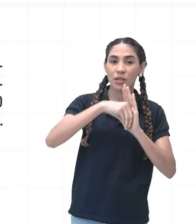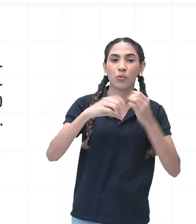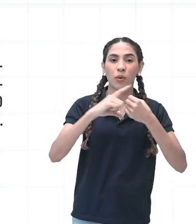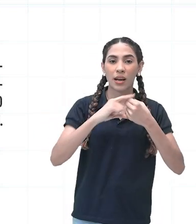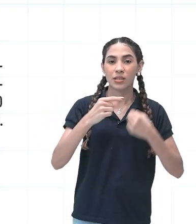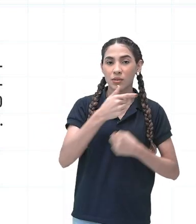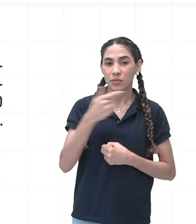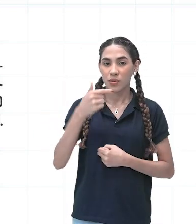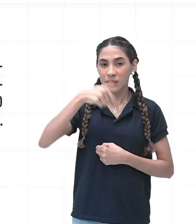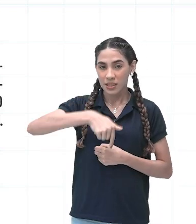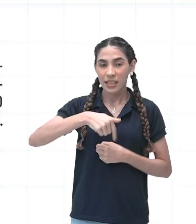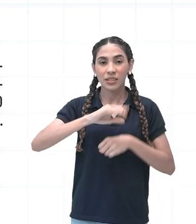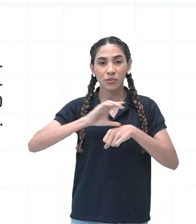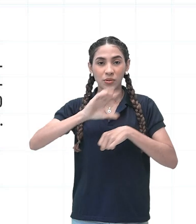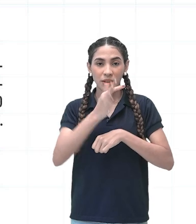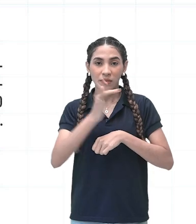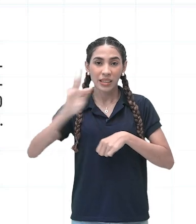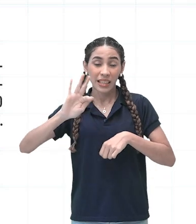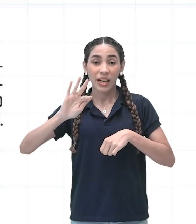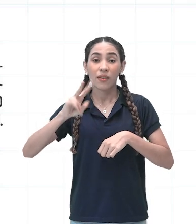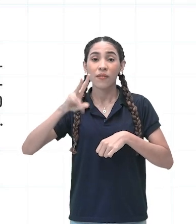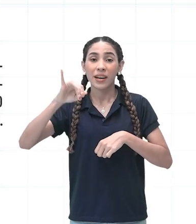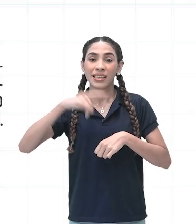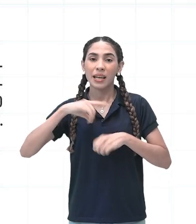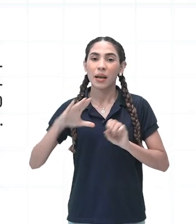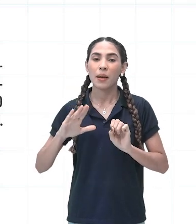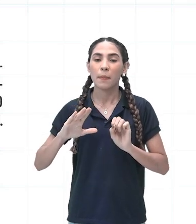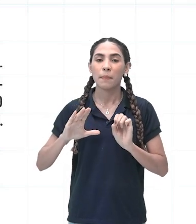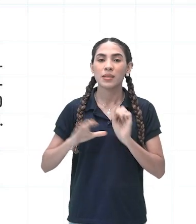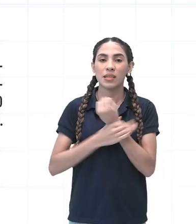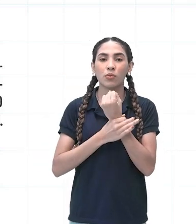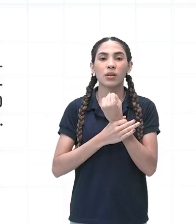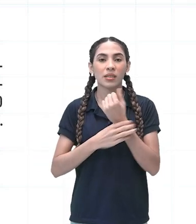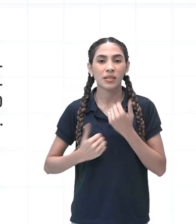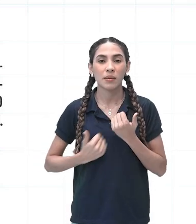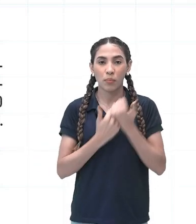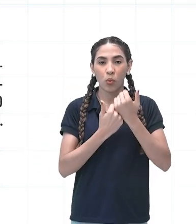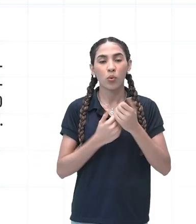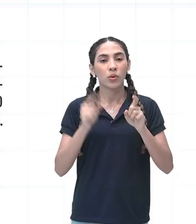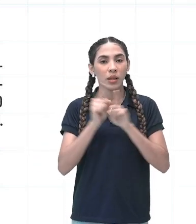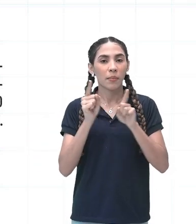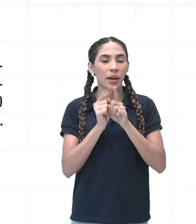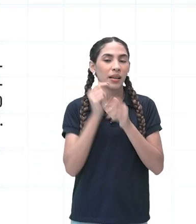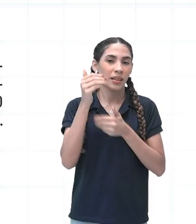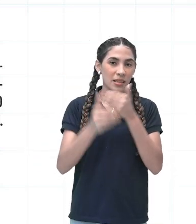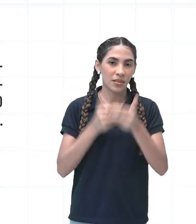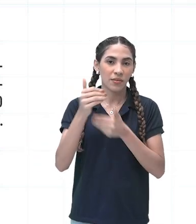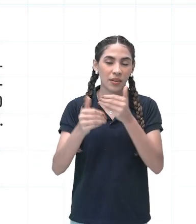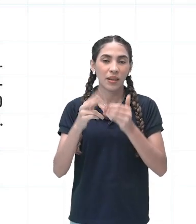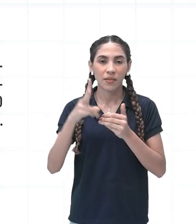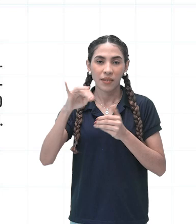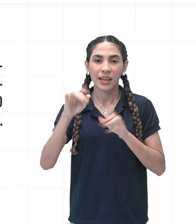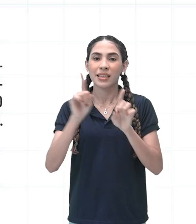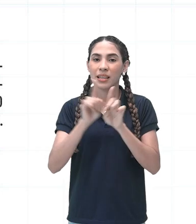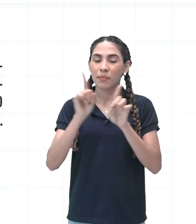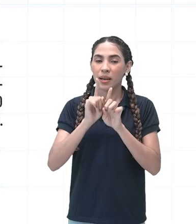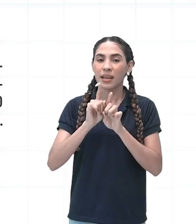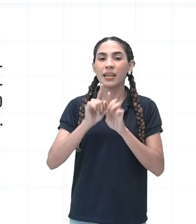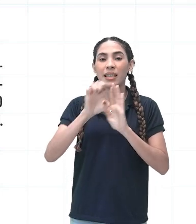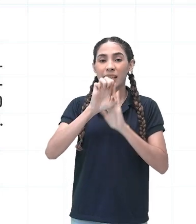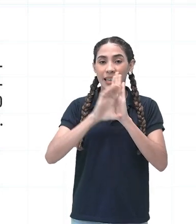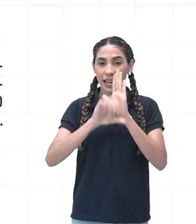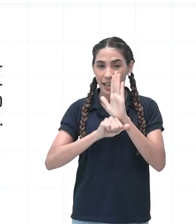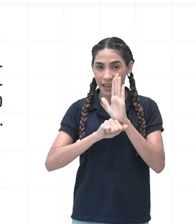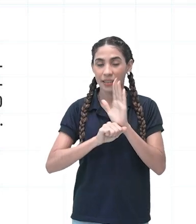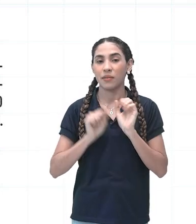artigo 227 da Constituição. Toda a regulamentação que vai desenvolver aquela noção vai ser feita pelo